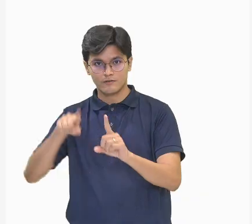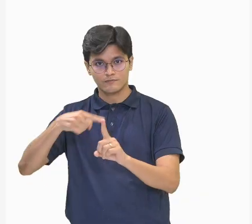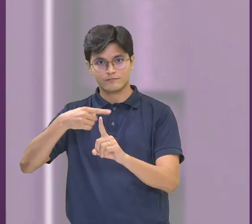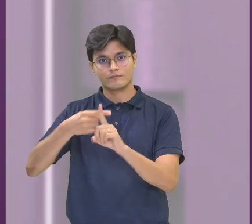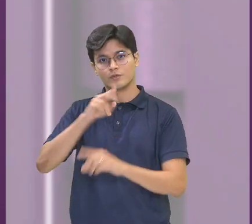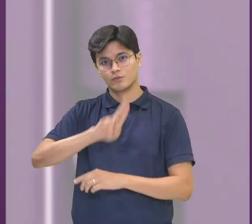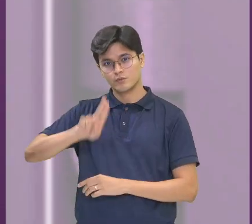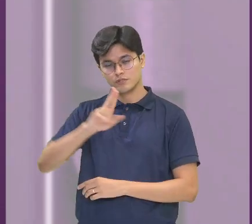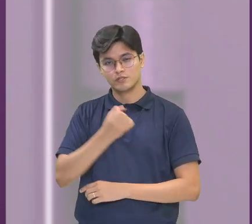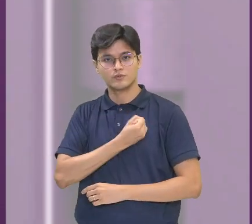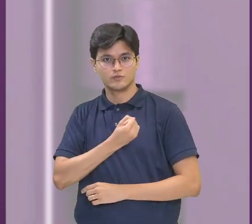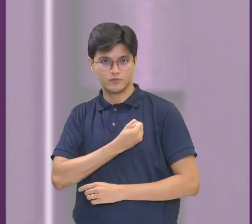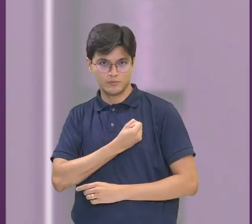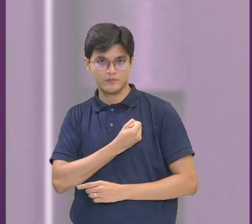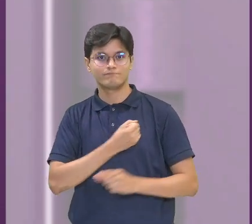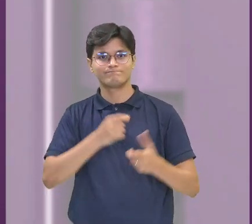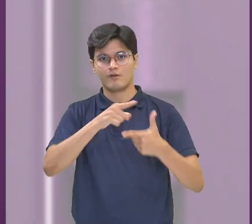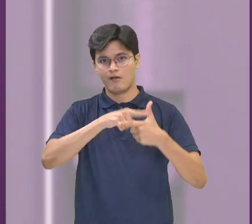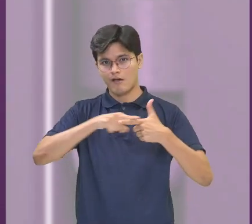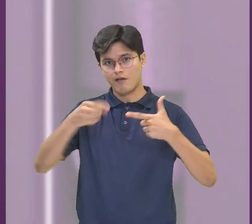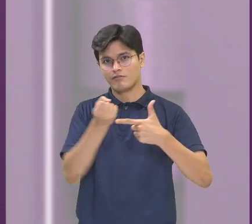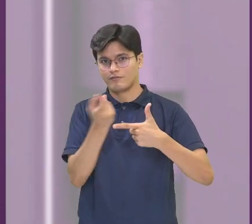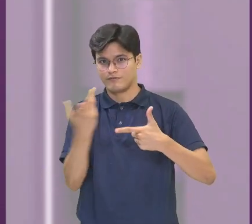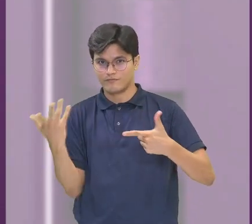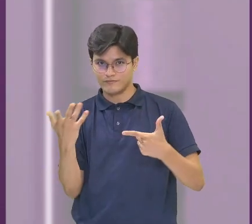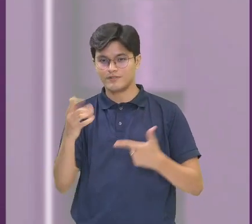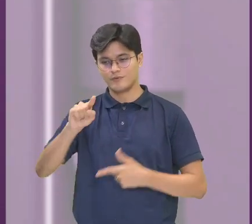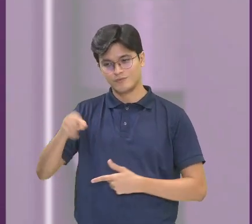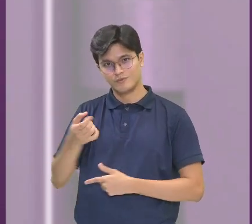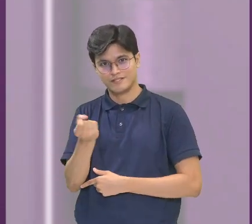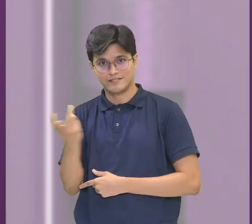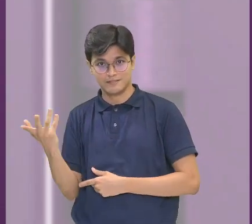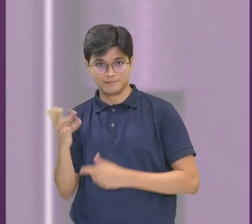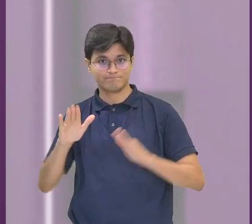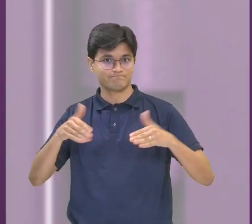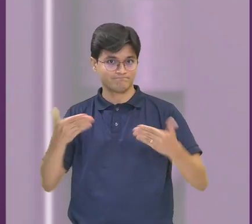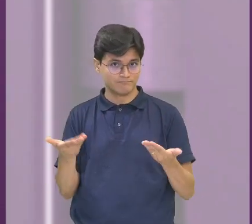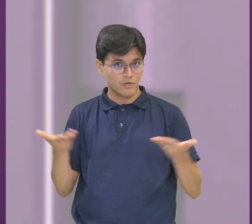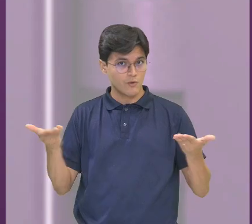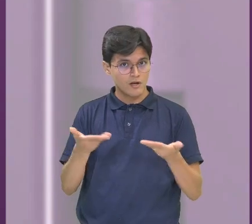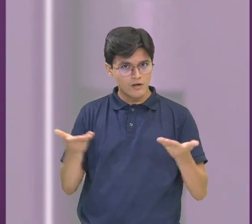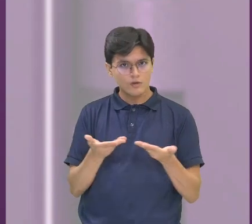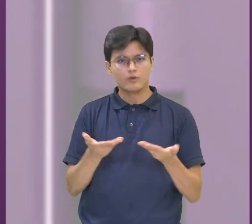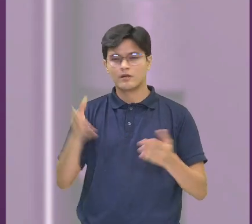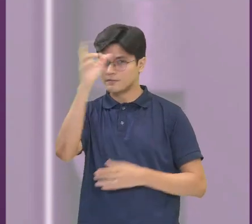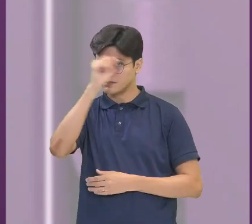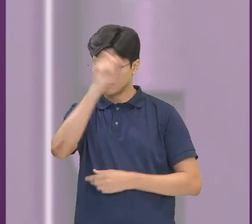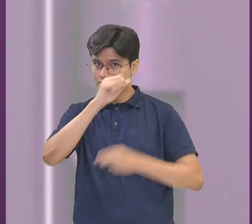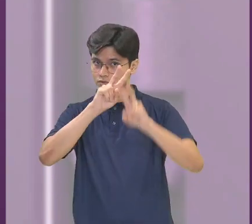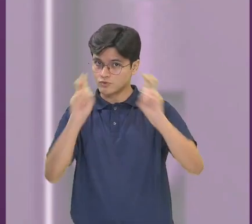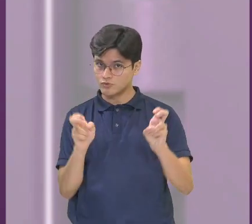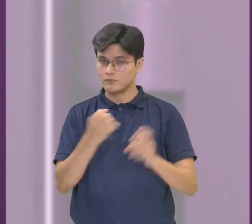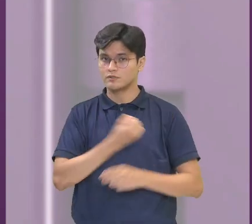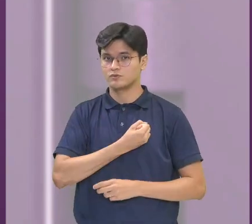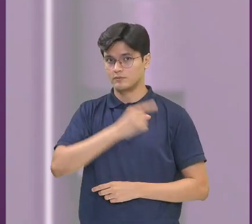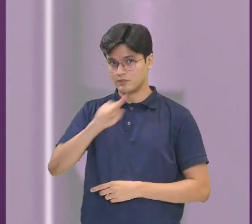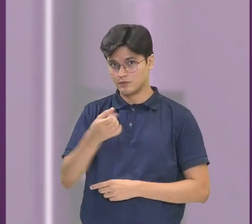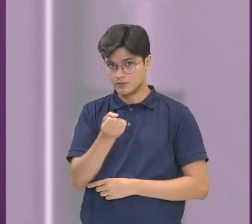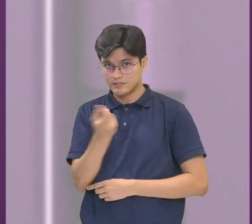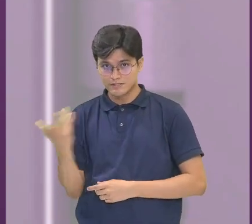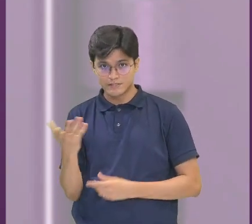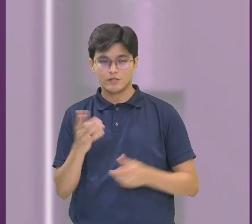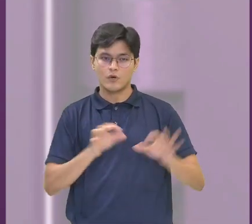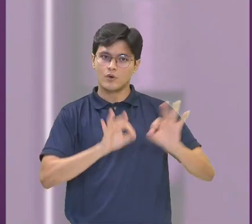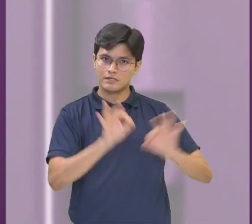decimal. Muito bem, então vamos trabalhar com números na forma decimal. Então pegue seu caderno, pegue sua caneta